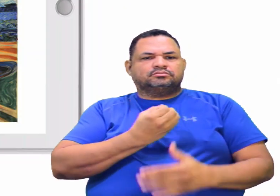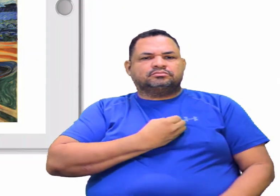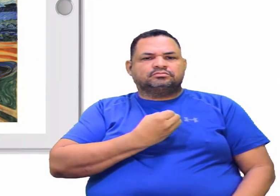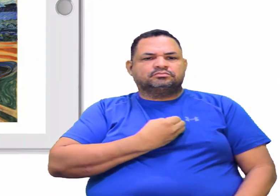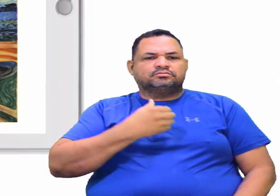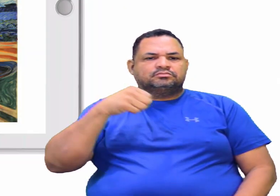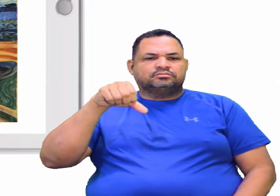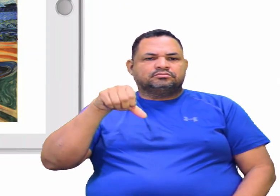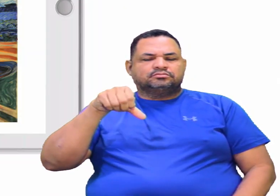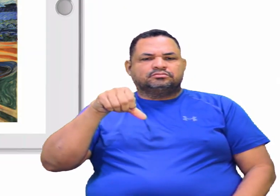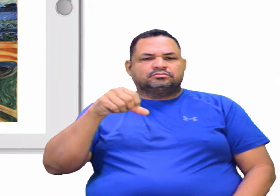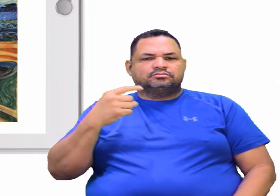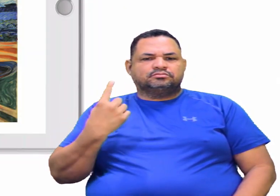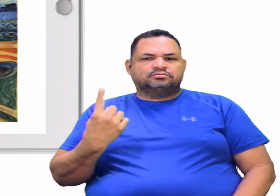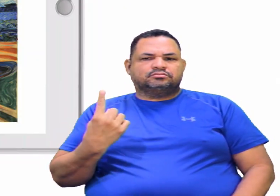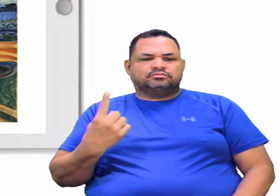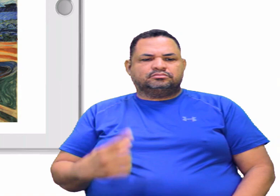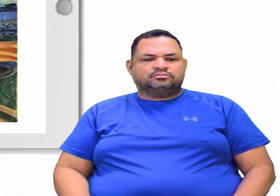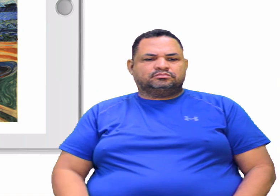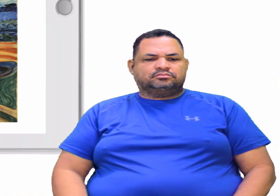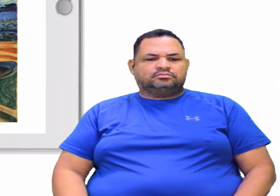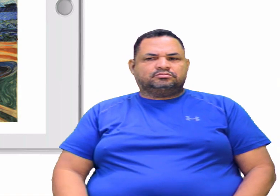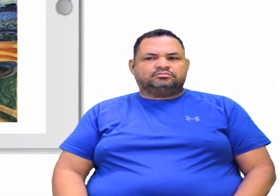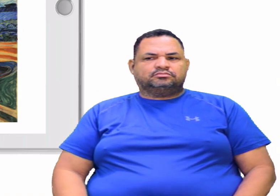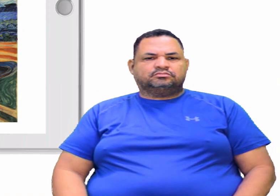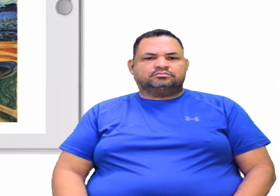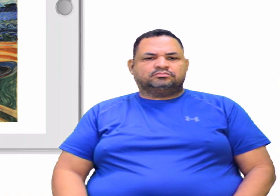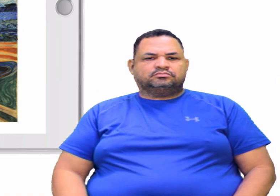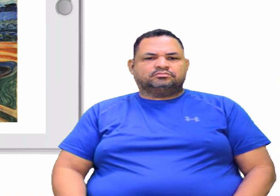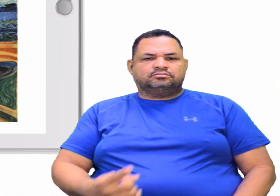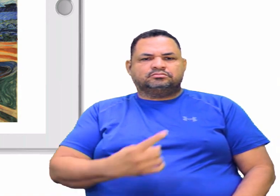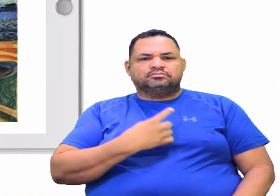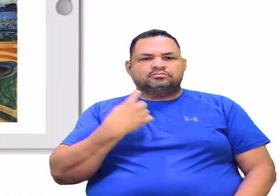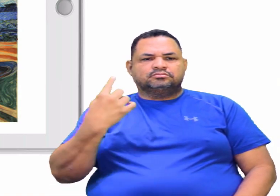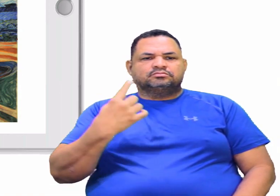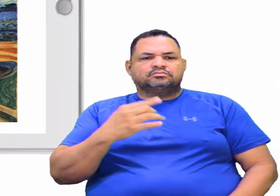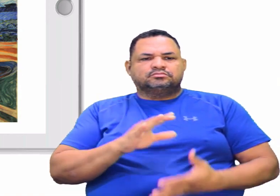9.1, né? Onde nós temos arte